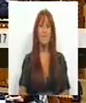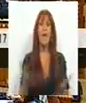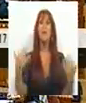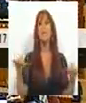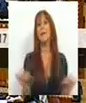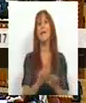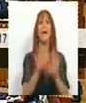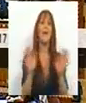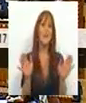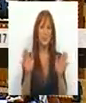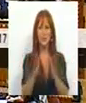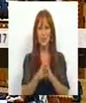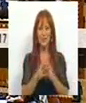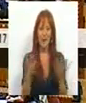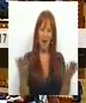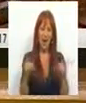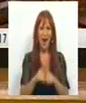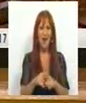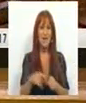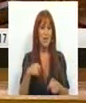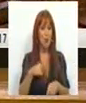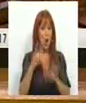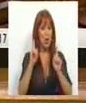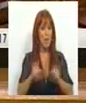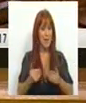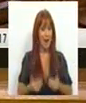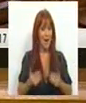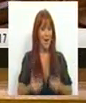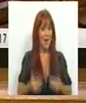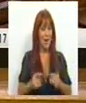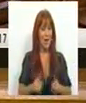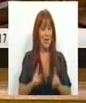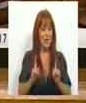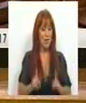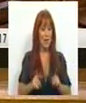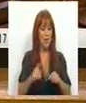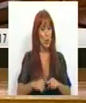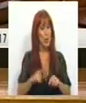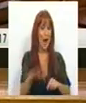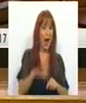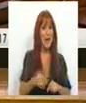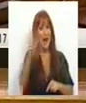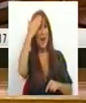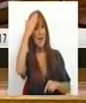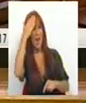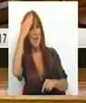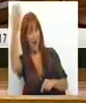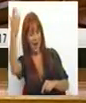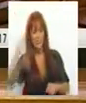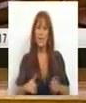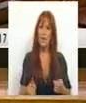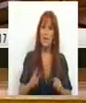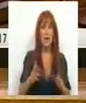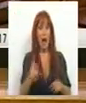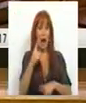Mas, claro, ainda só estamos a começar. Ainda só estamos naquele campo das previsões.